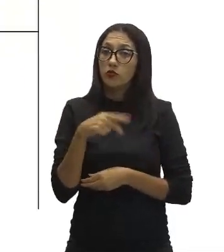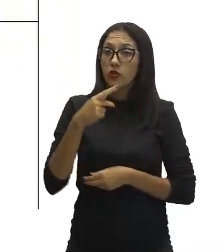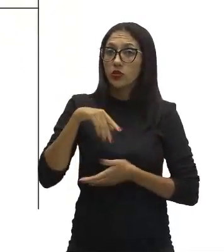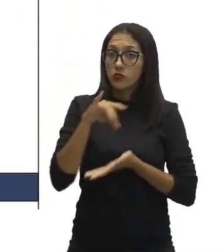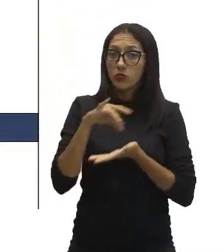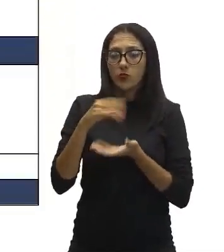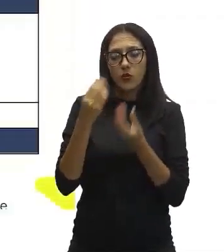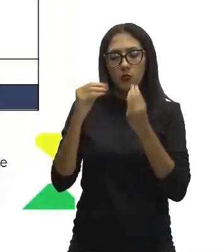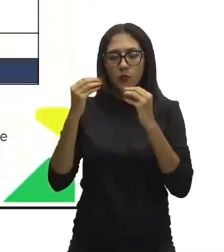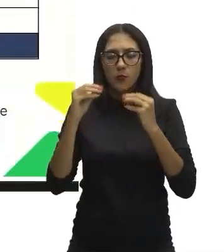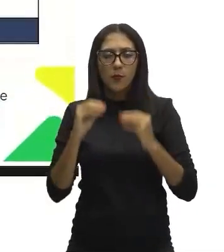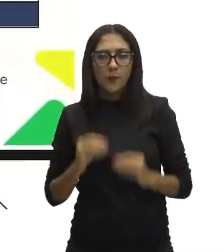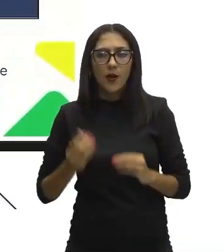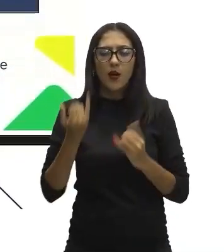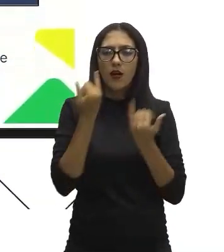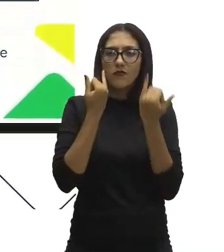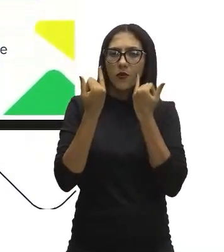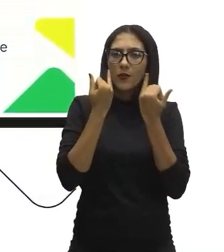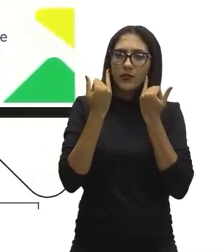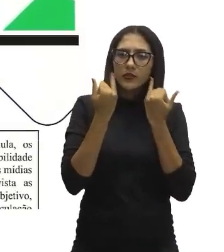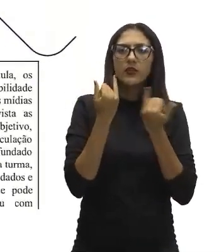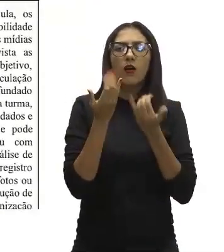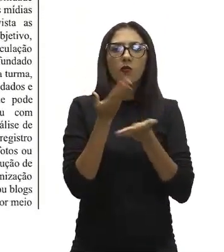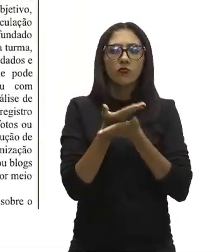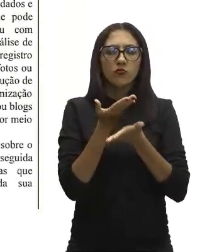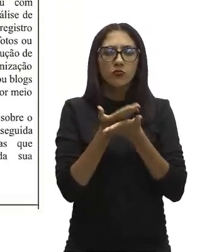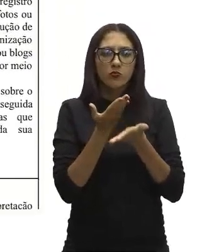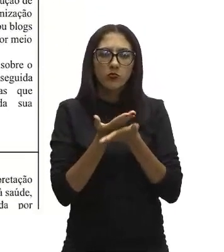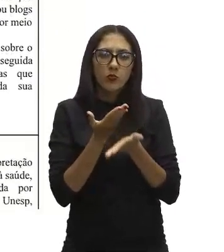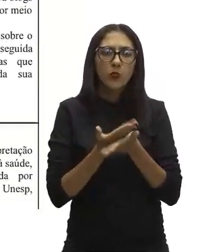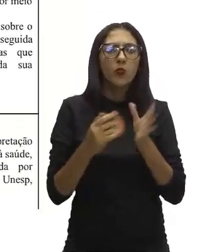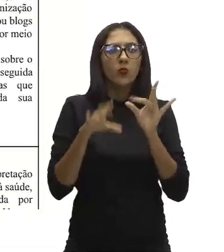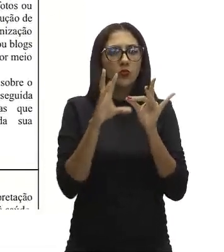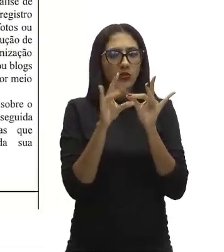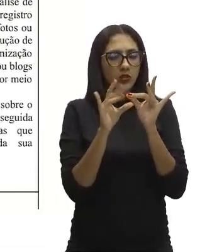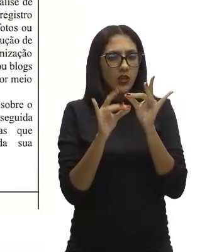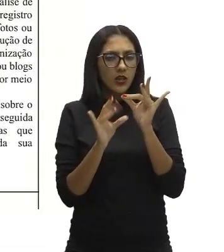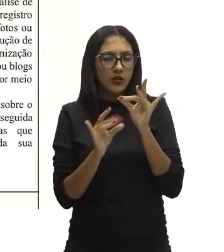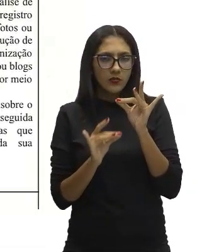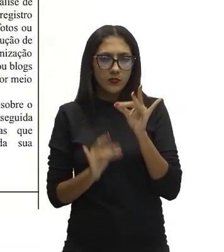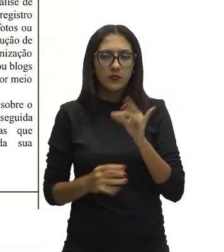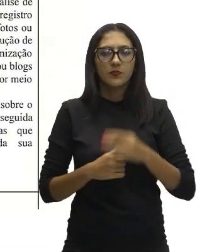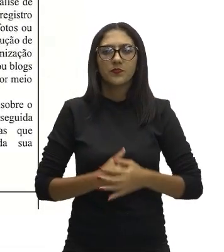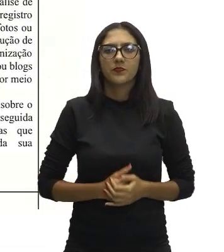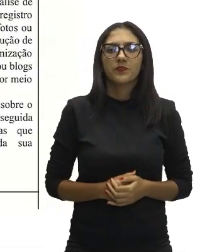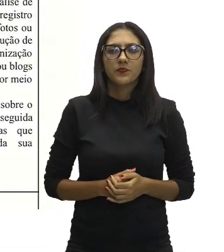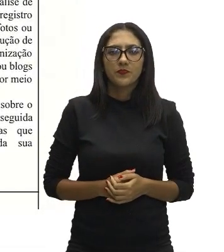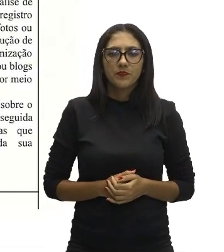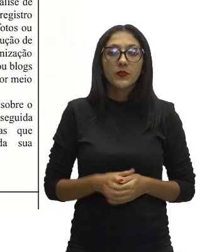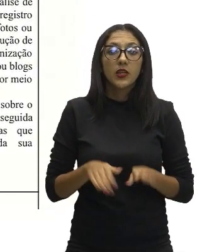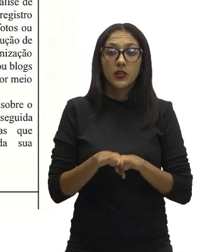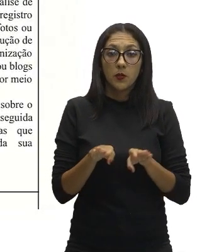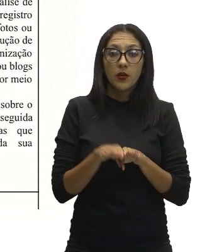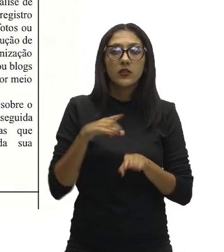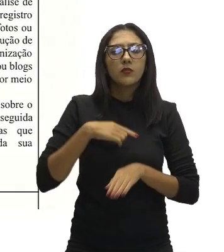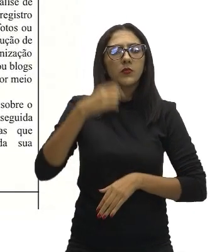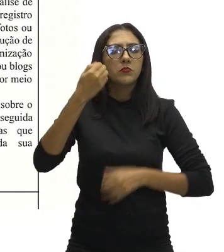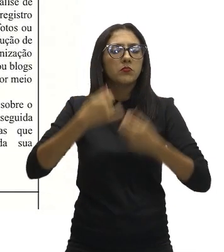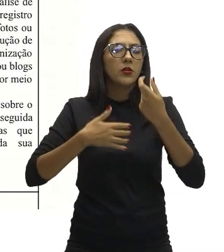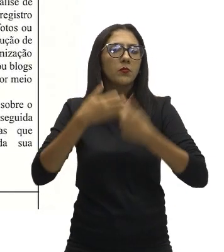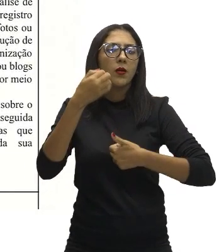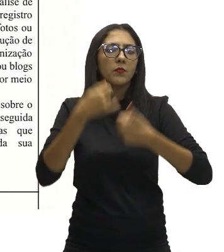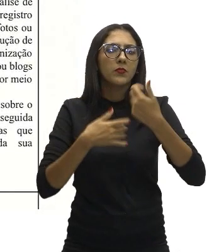as informações aqui sobre essa AC. E aqui a gente tem o campo de exposição dos conteúdos, né? A gente